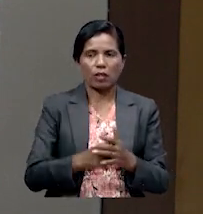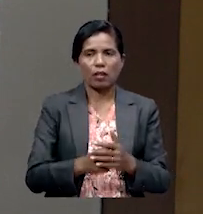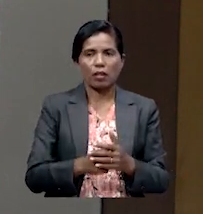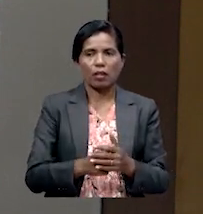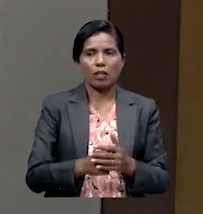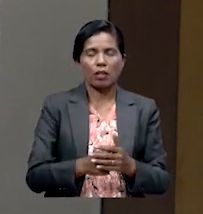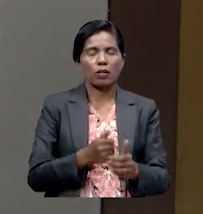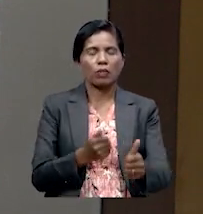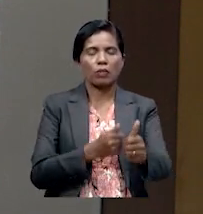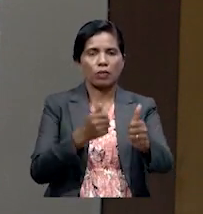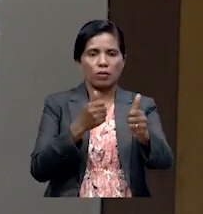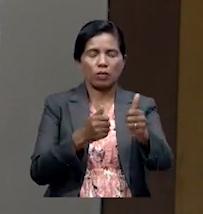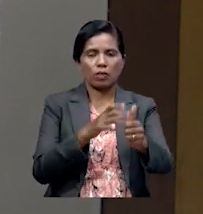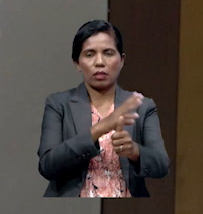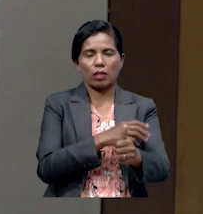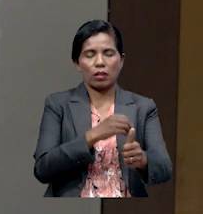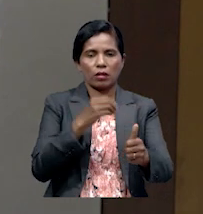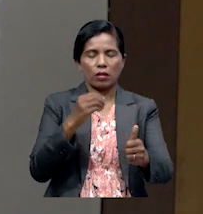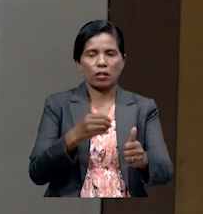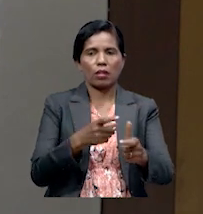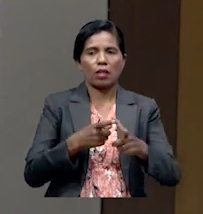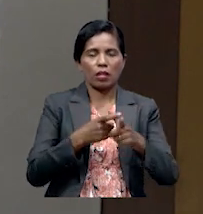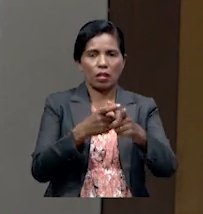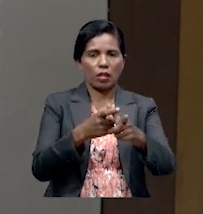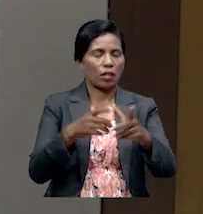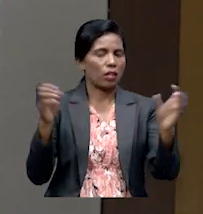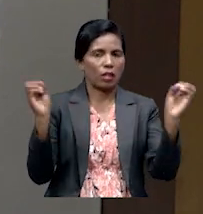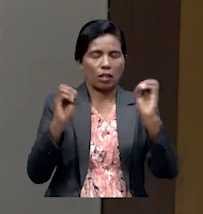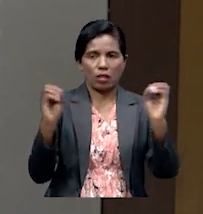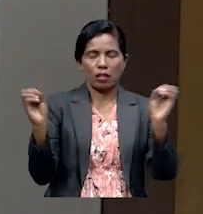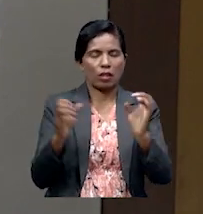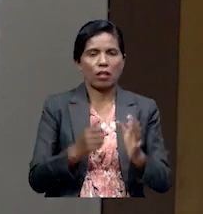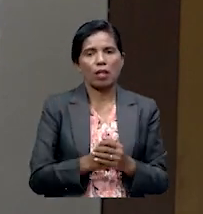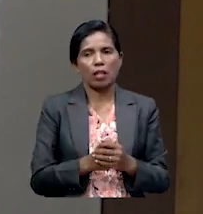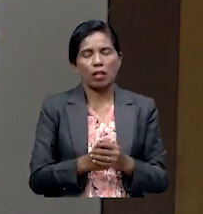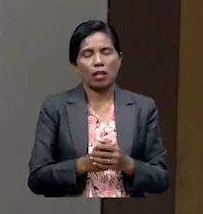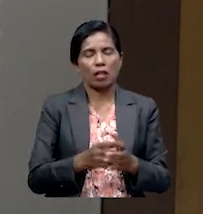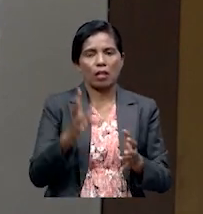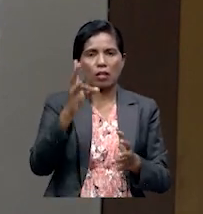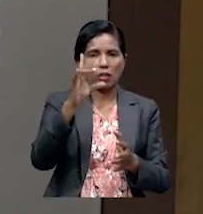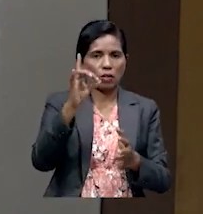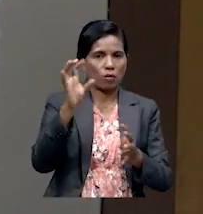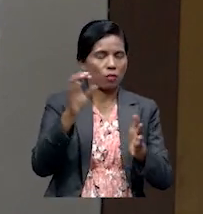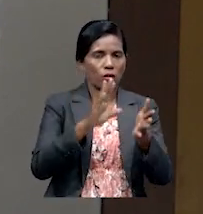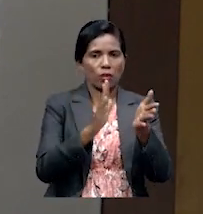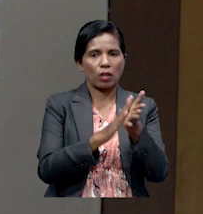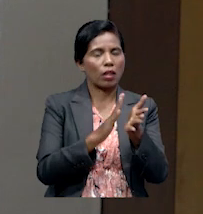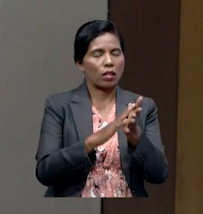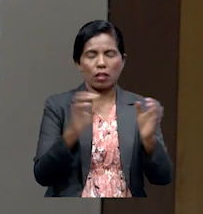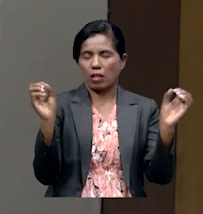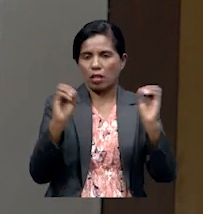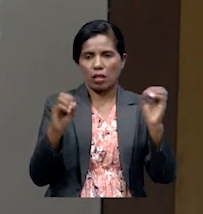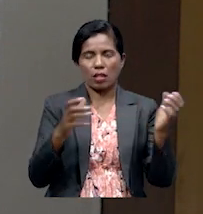nituir sir halai ho ranger azul sem plat sem ia ninia matrícula careta halai